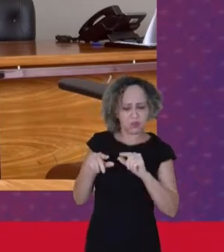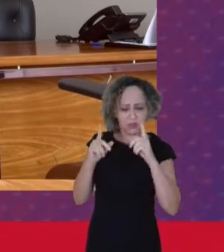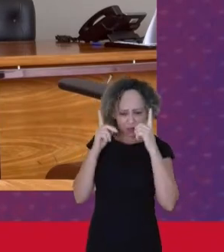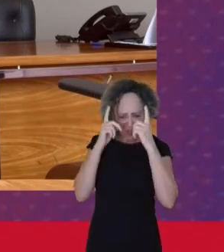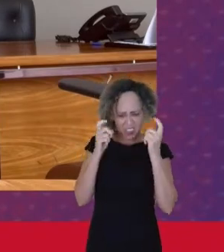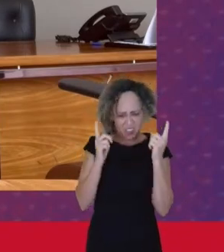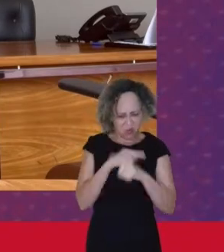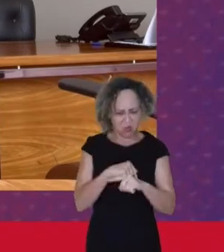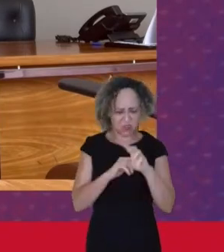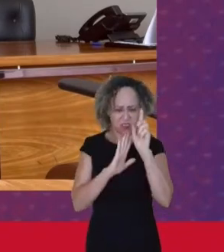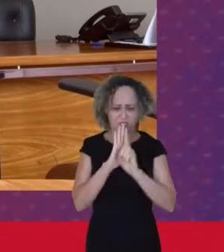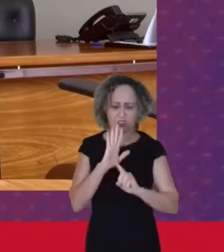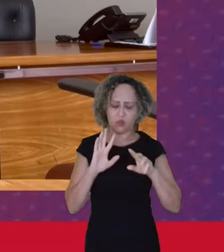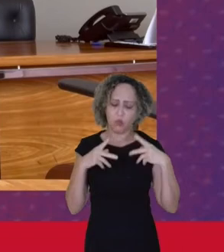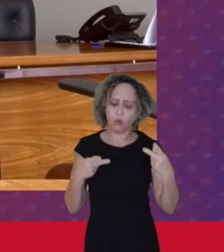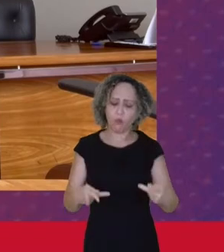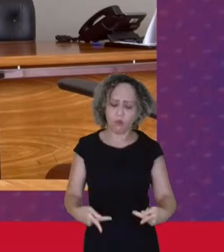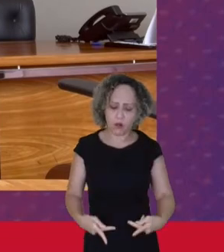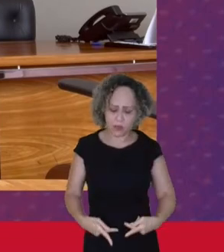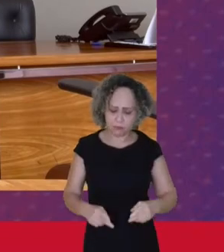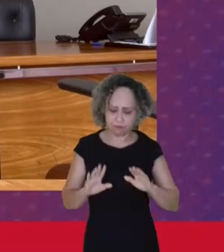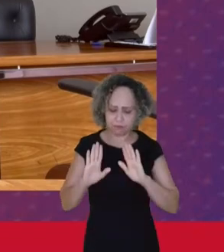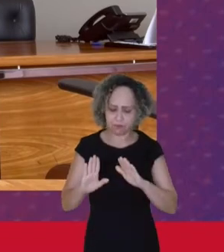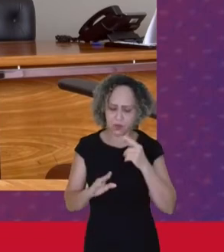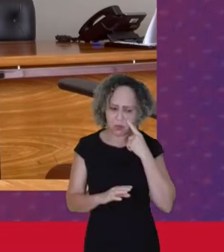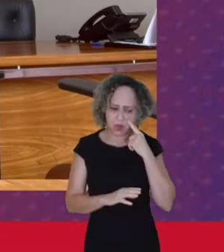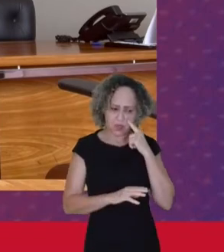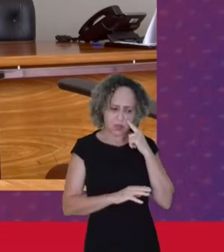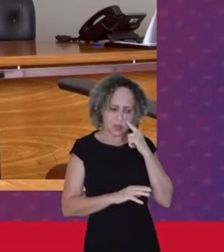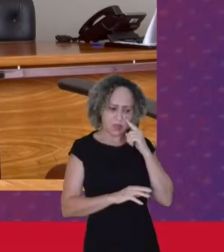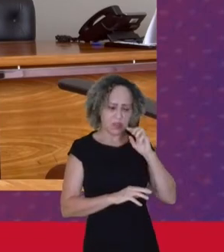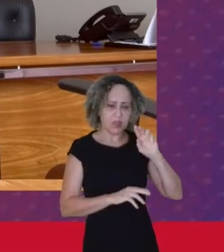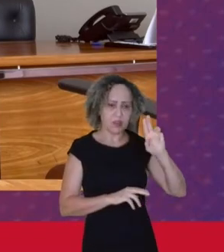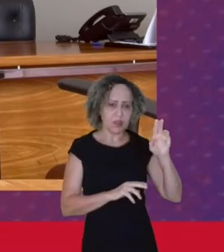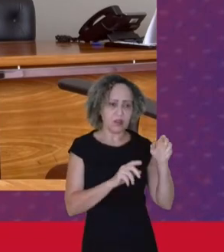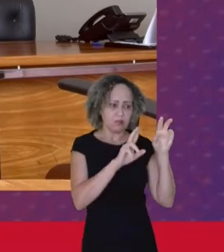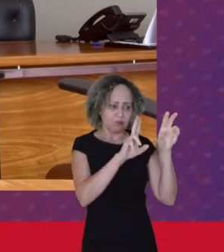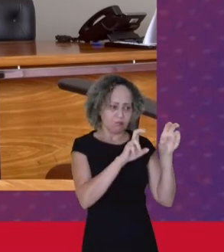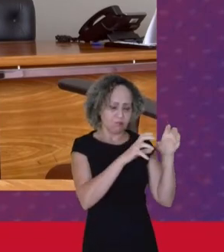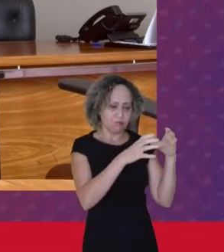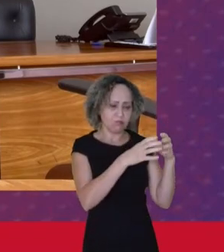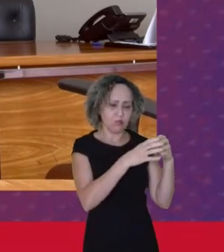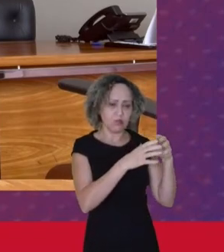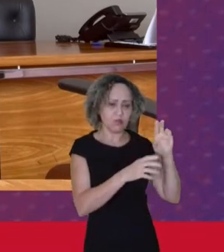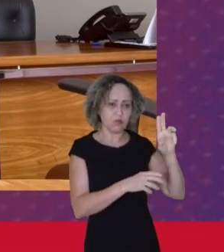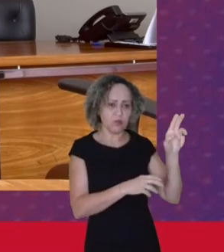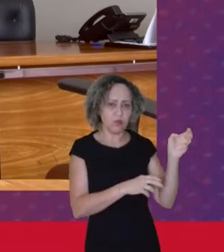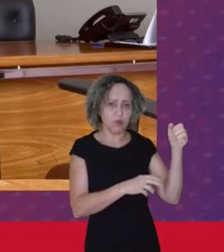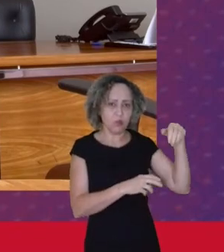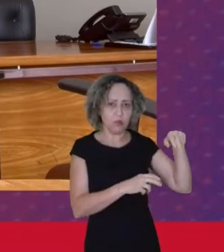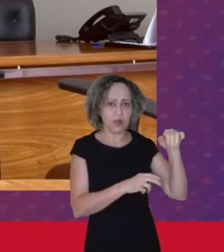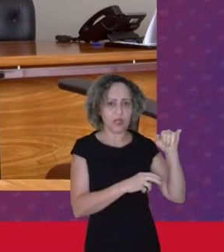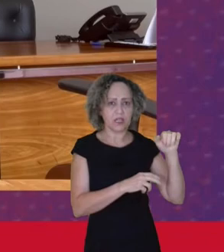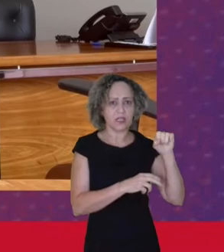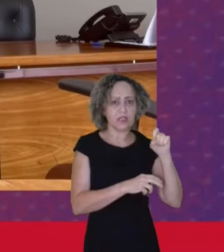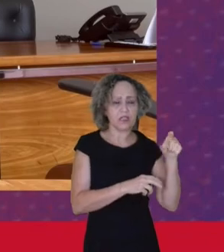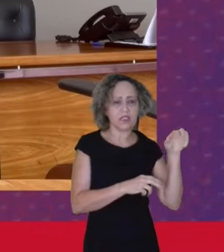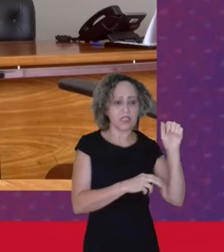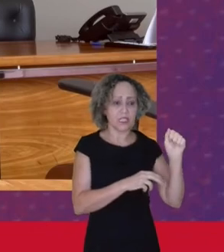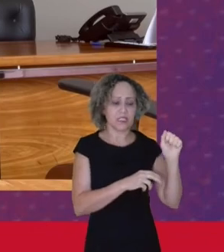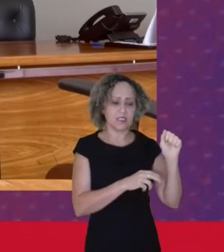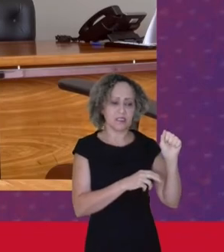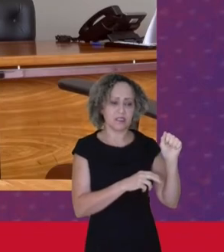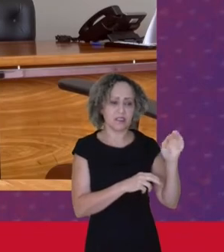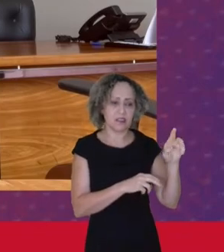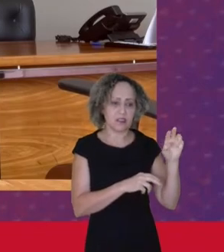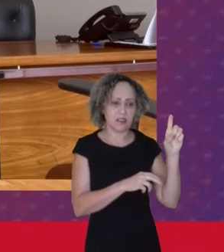Eu acho que uma das coisas mais importantes assim do Humaniza Redes foi no sentido de a gente